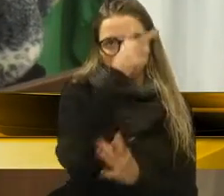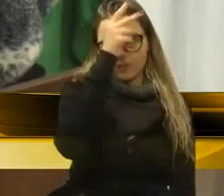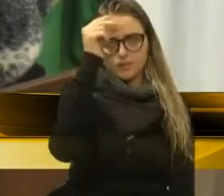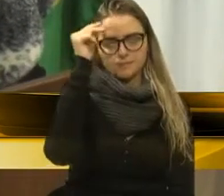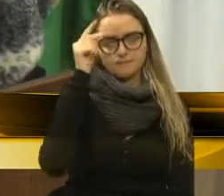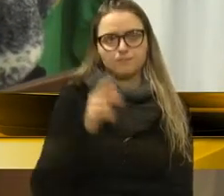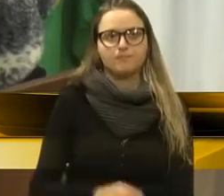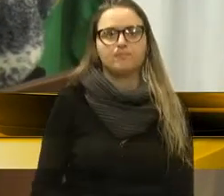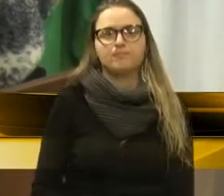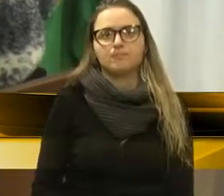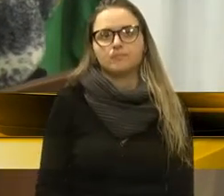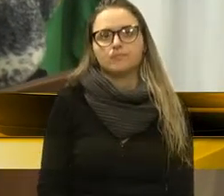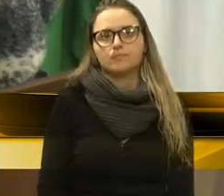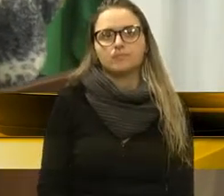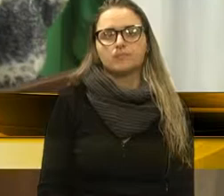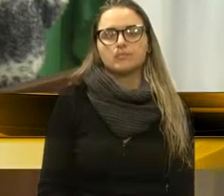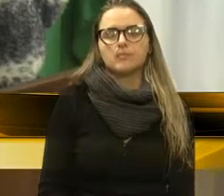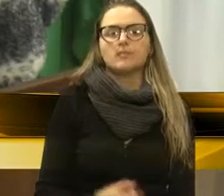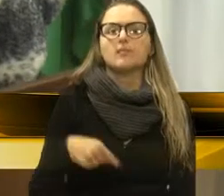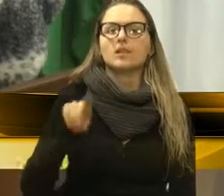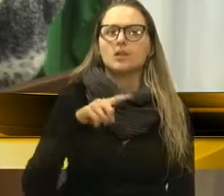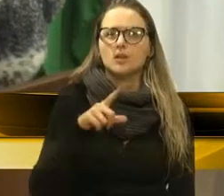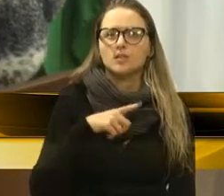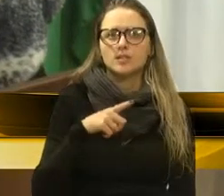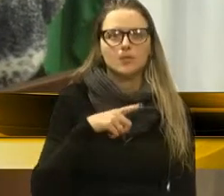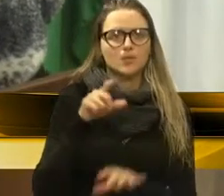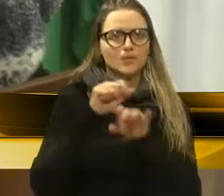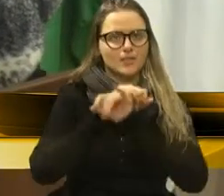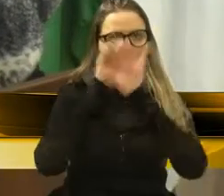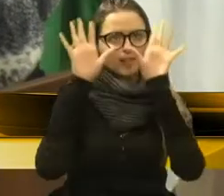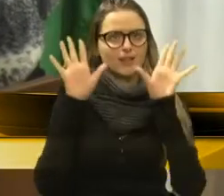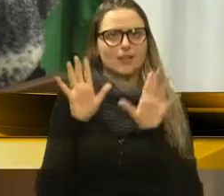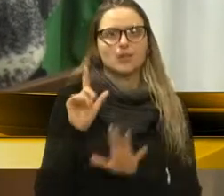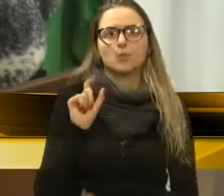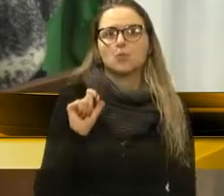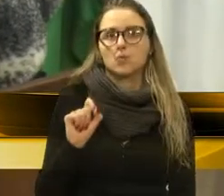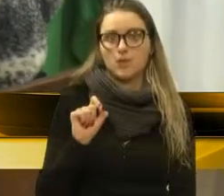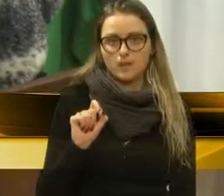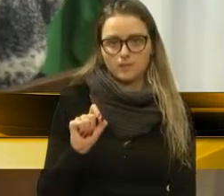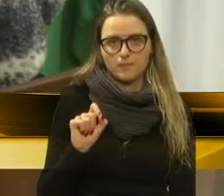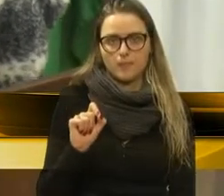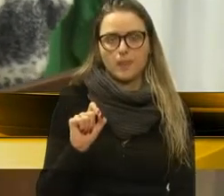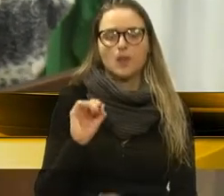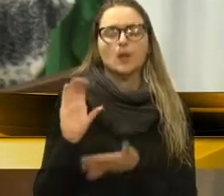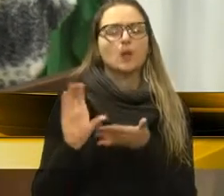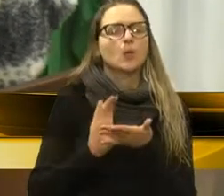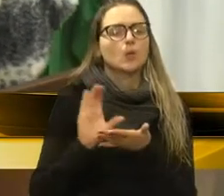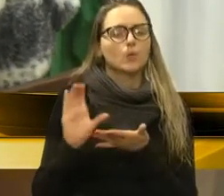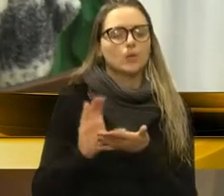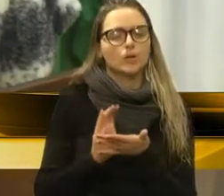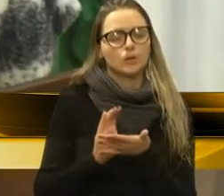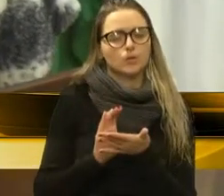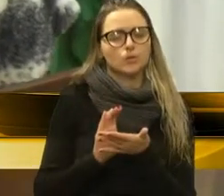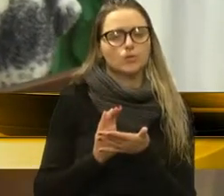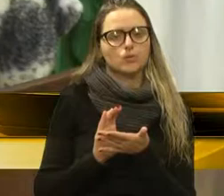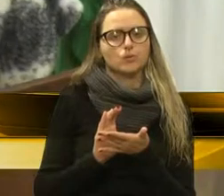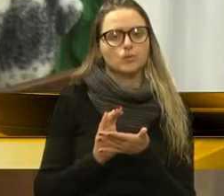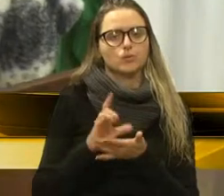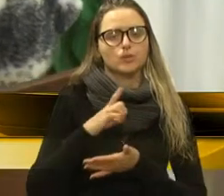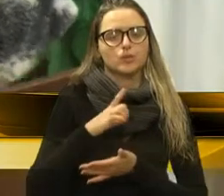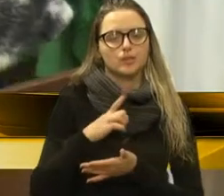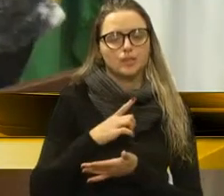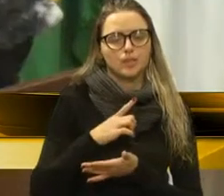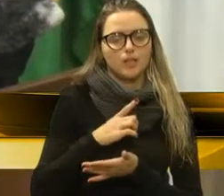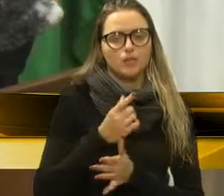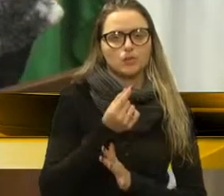pública. Nós temos clareza, né, de que o recurso que sai do Caixa